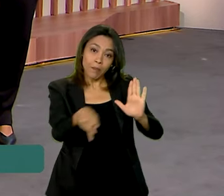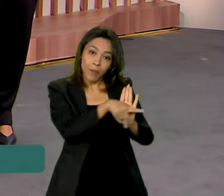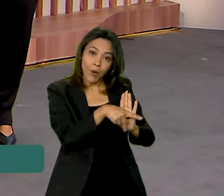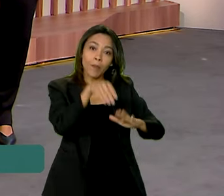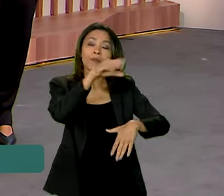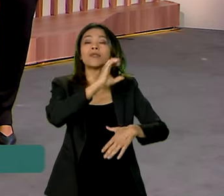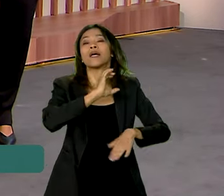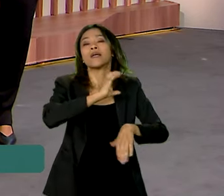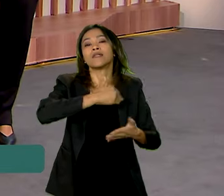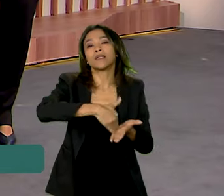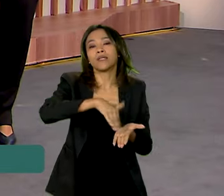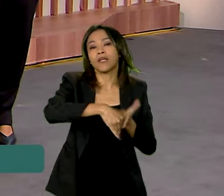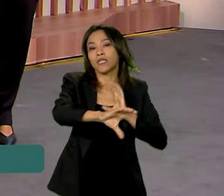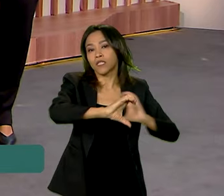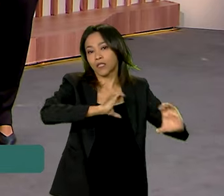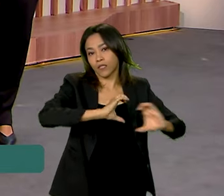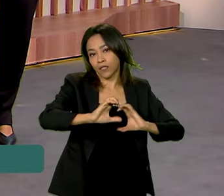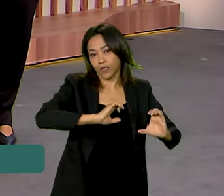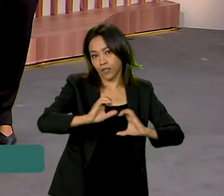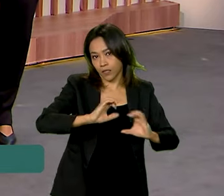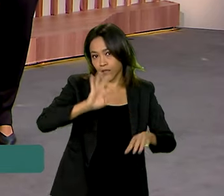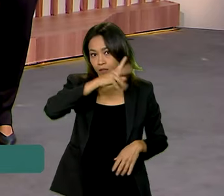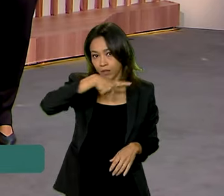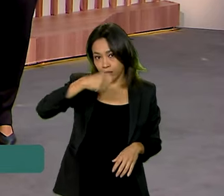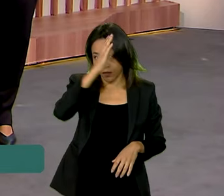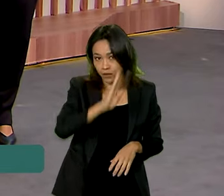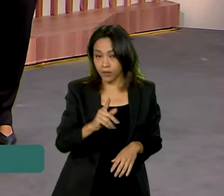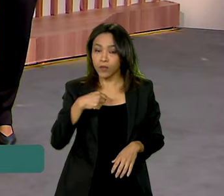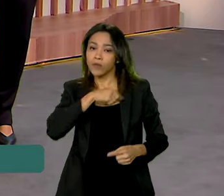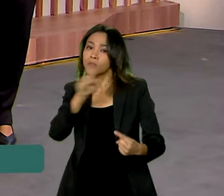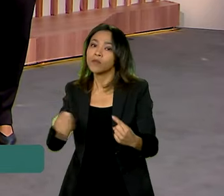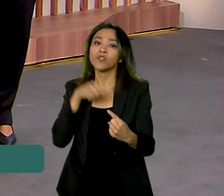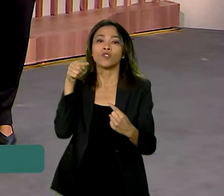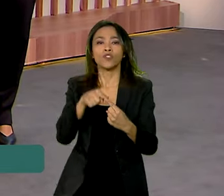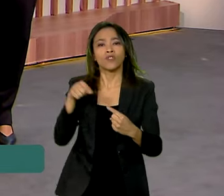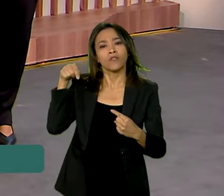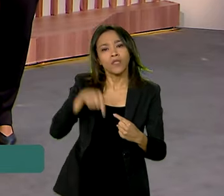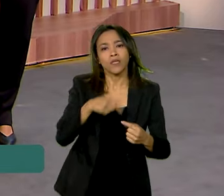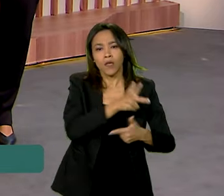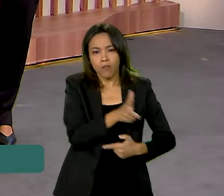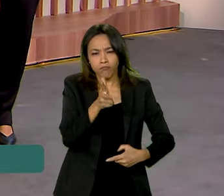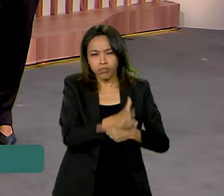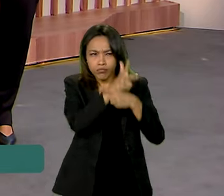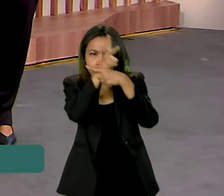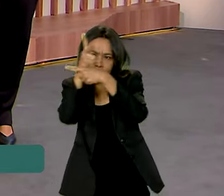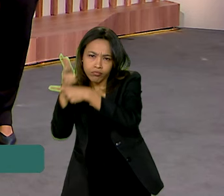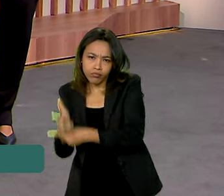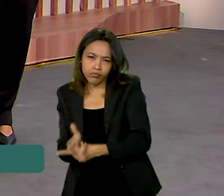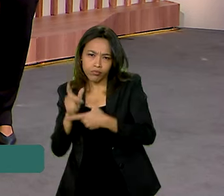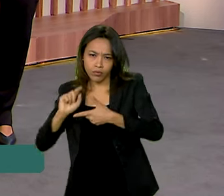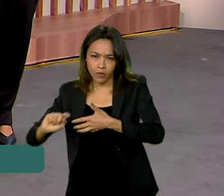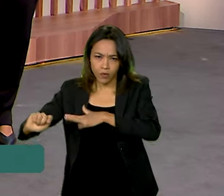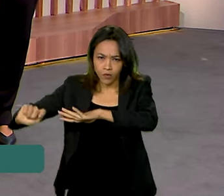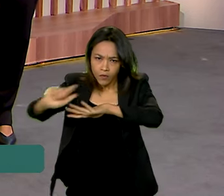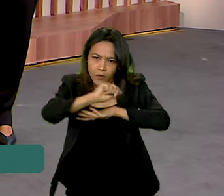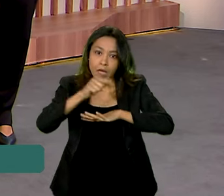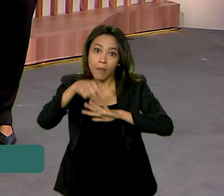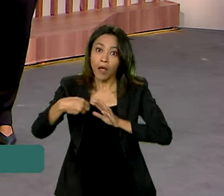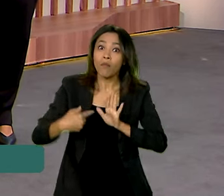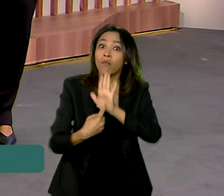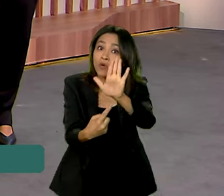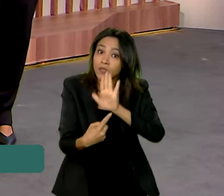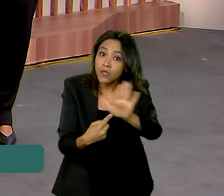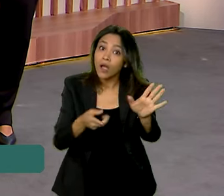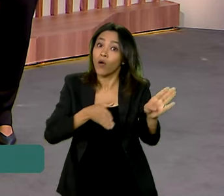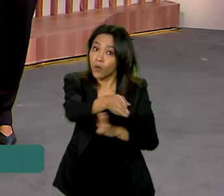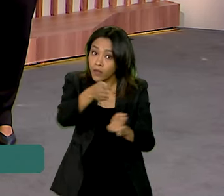Presidência da República. O Brasil Contra Fake tem o objetivo de combater a desinformação, confrontando conteúdos falsos,